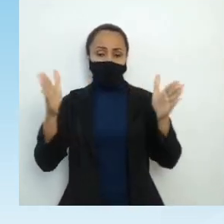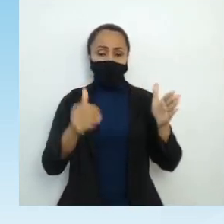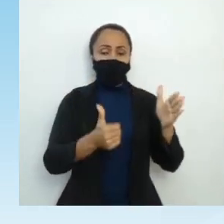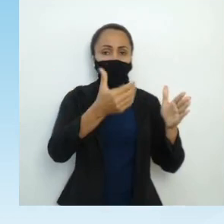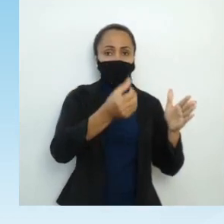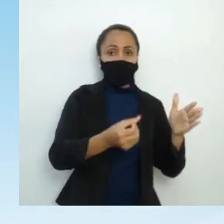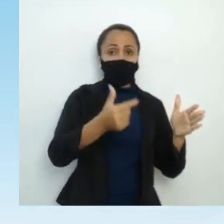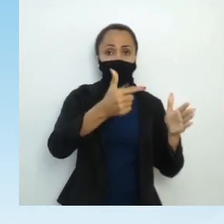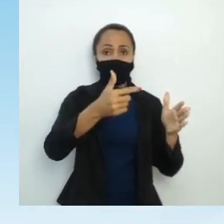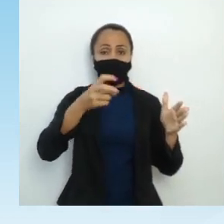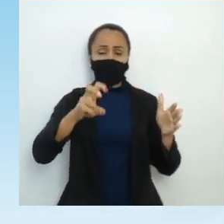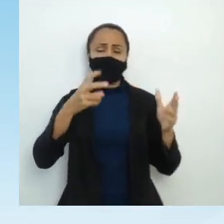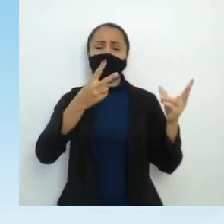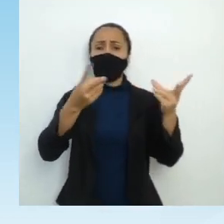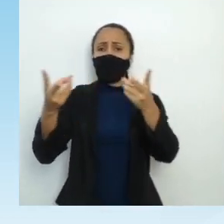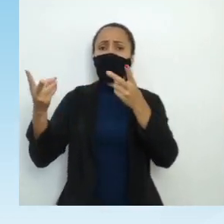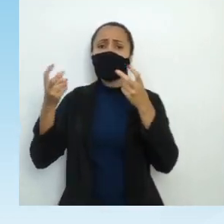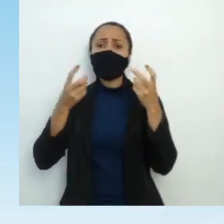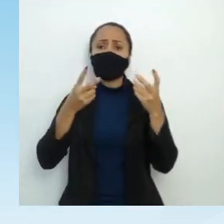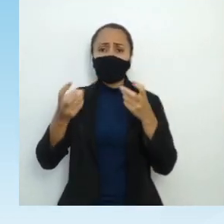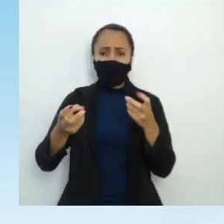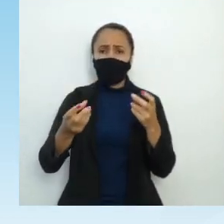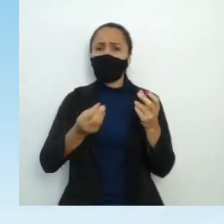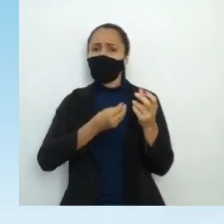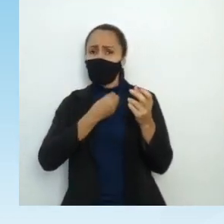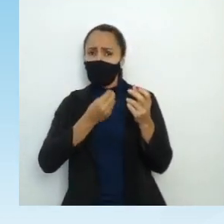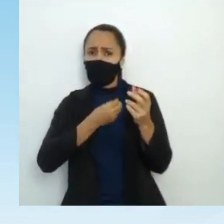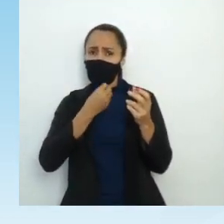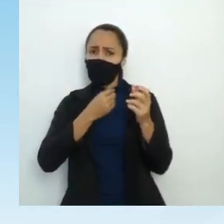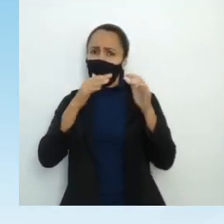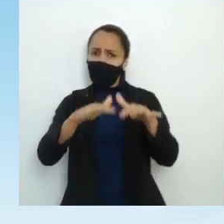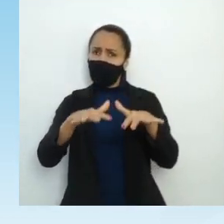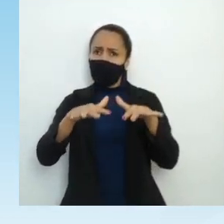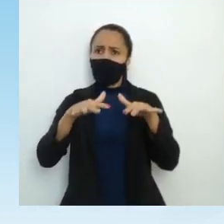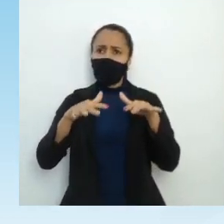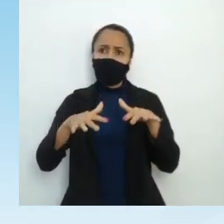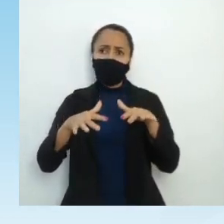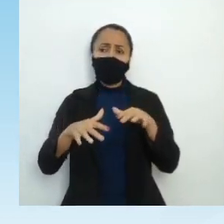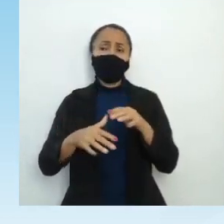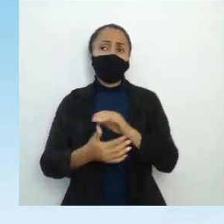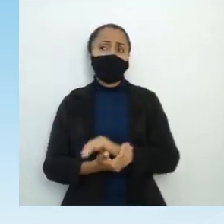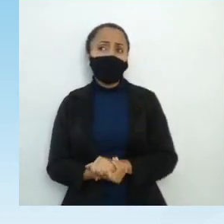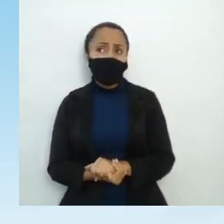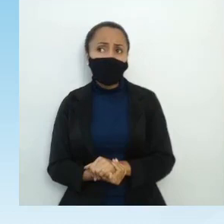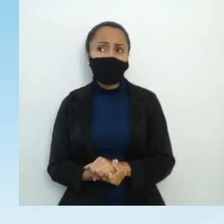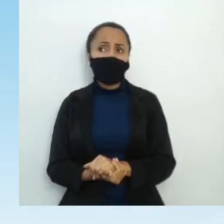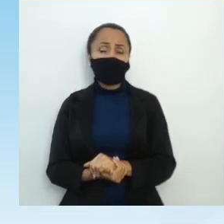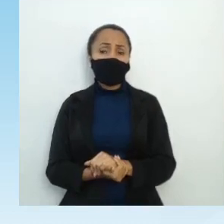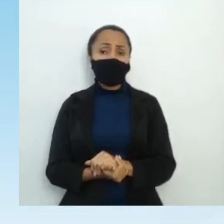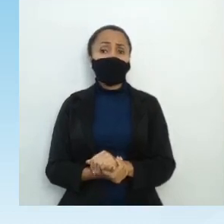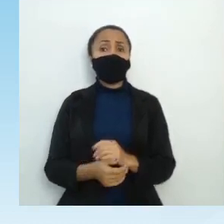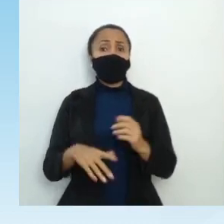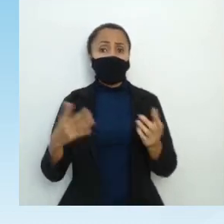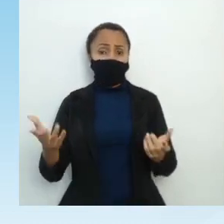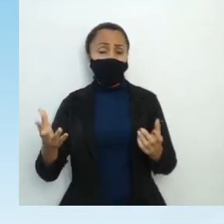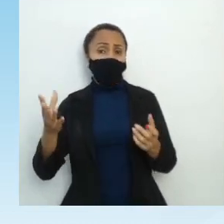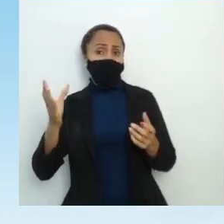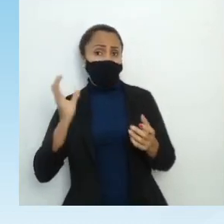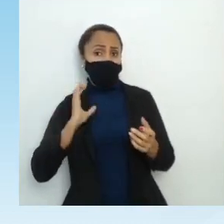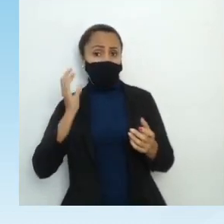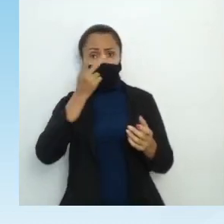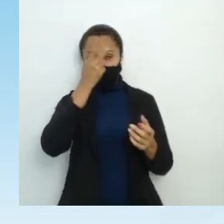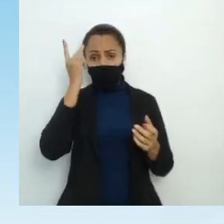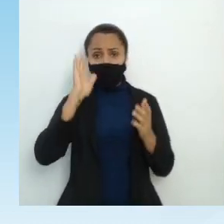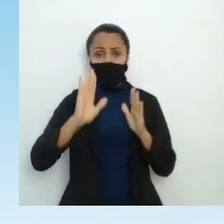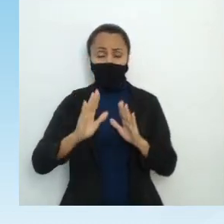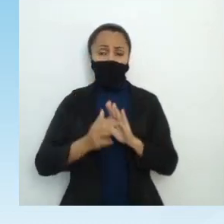chegou e percebeu que existia um parlamento muito atuante, e um parlamento atuante burguês. Então ele logo, para dificultar a